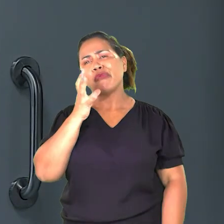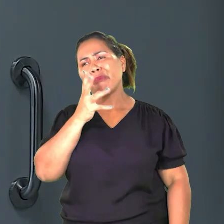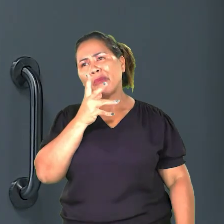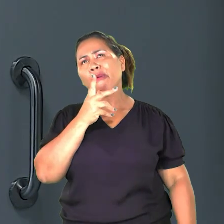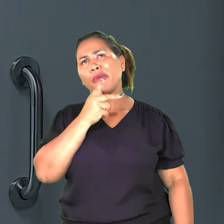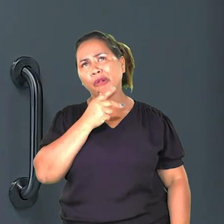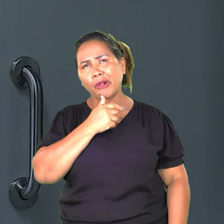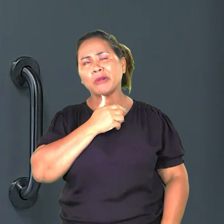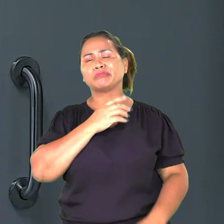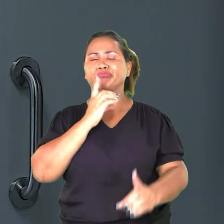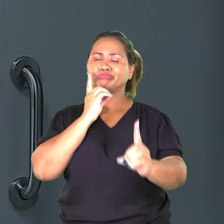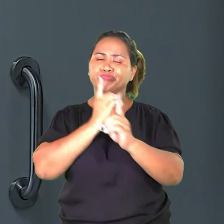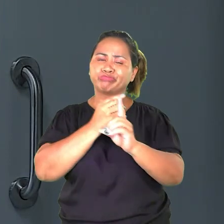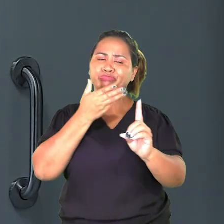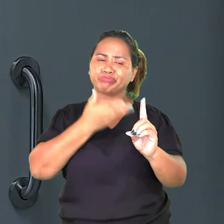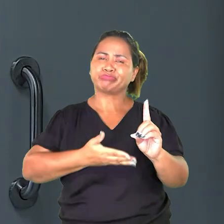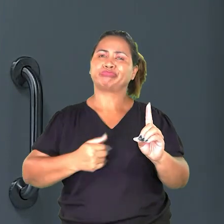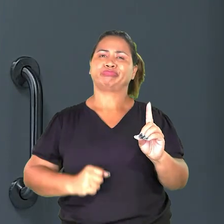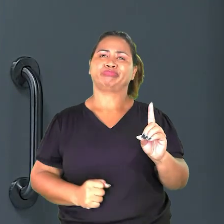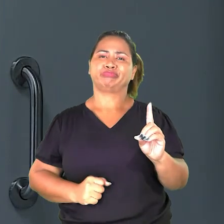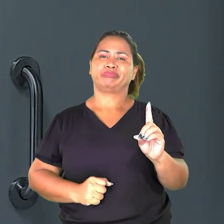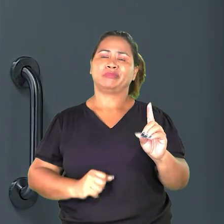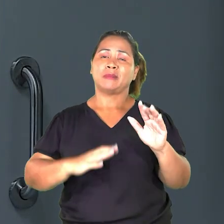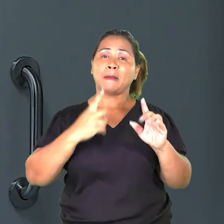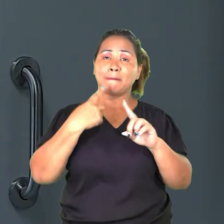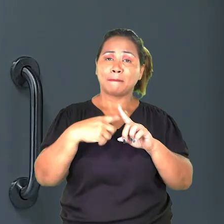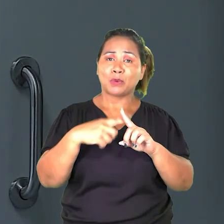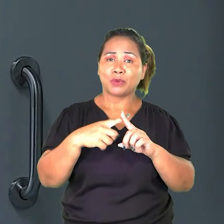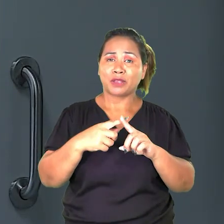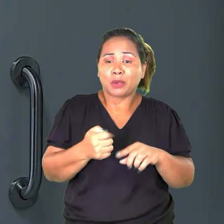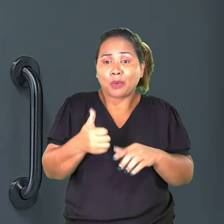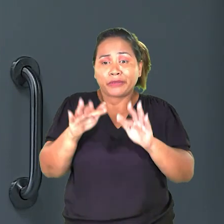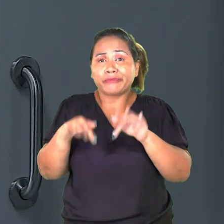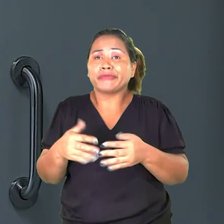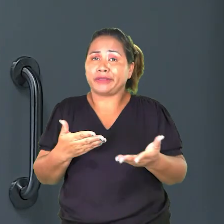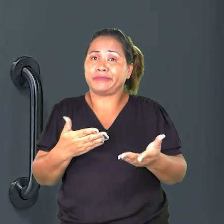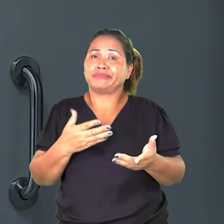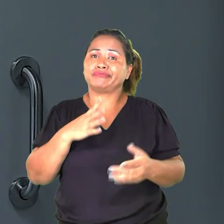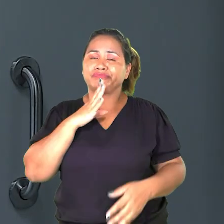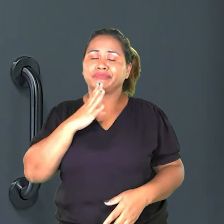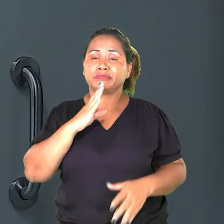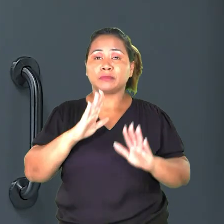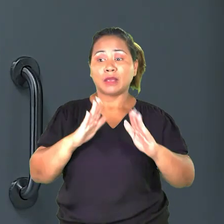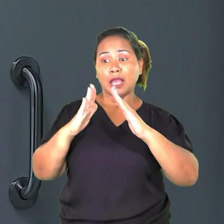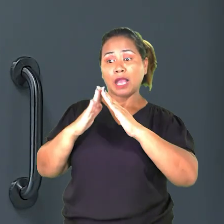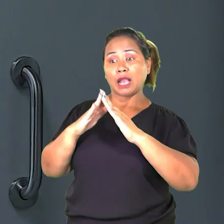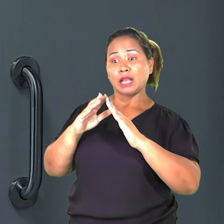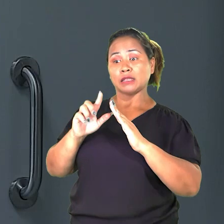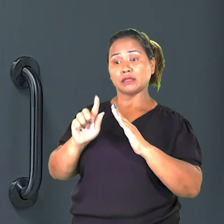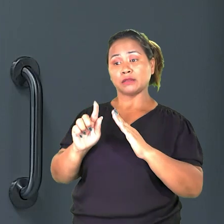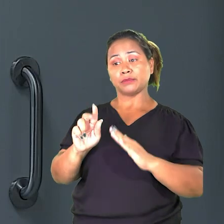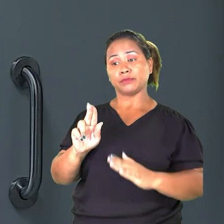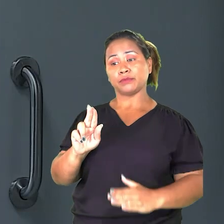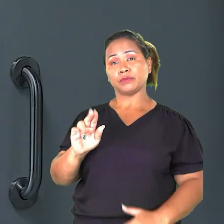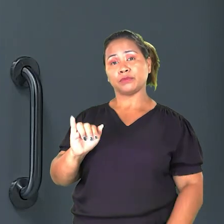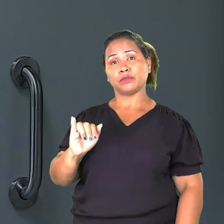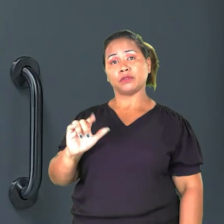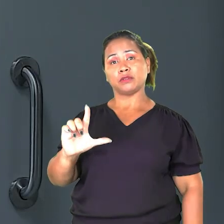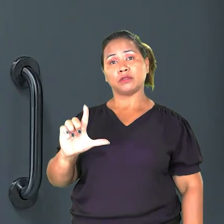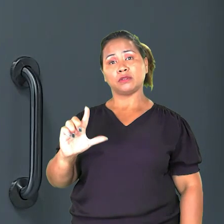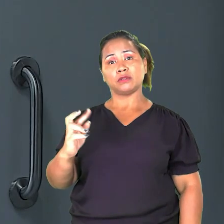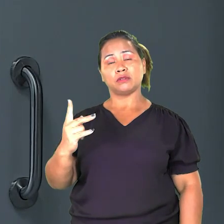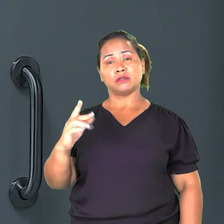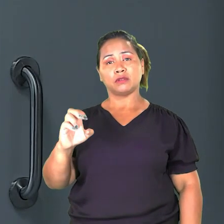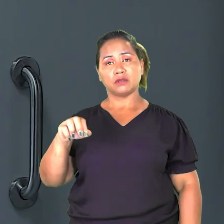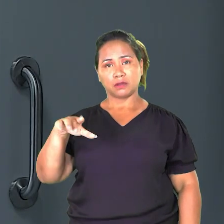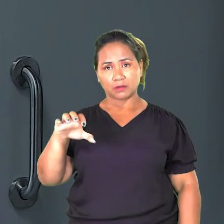nós nos conhecemos um tanto tardiamente, para mim, em função da Casa Guilherme de Almeida.